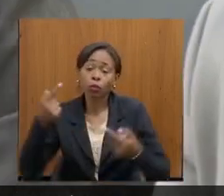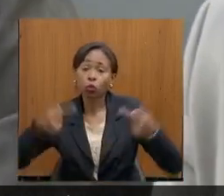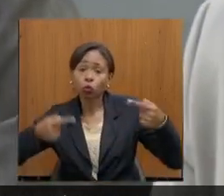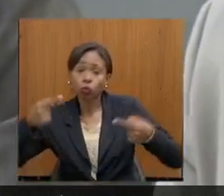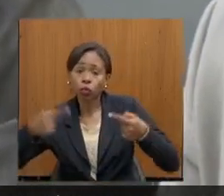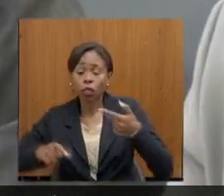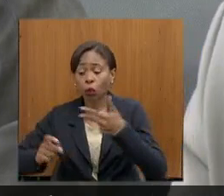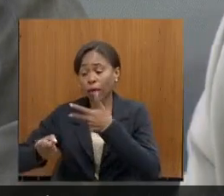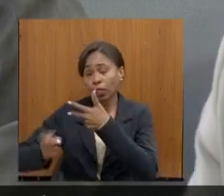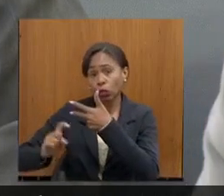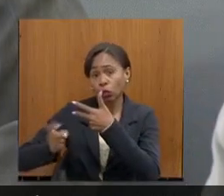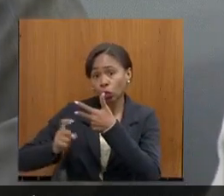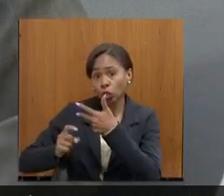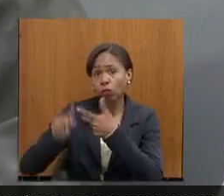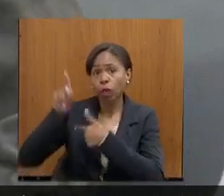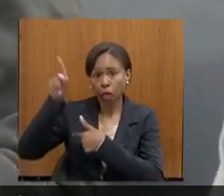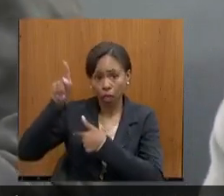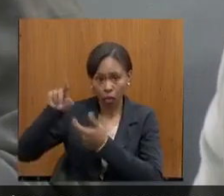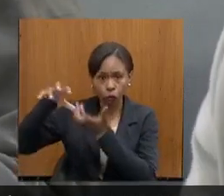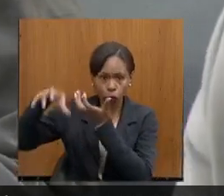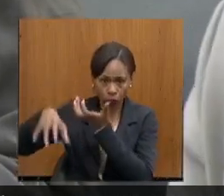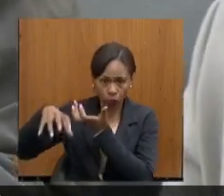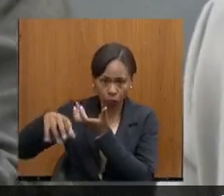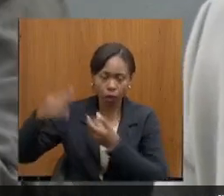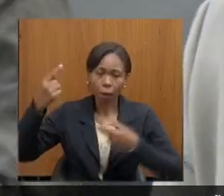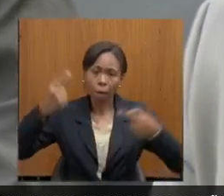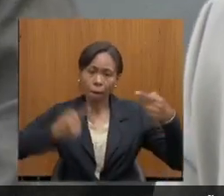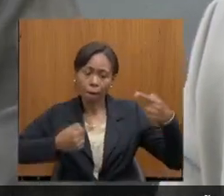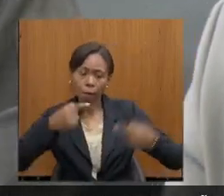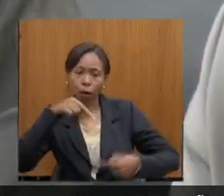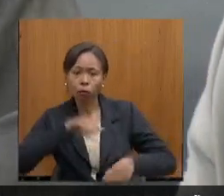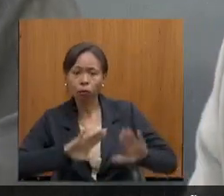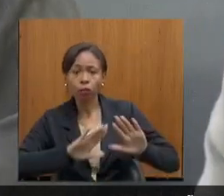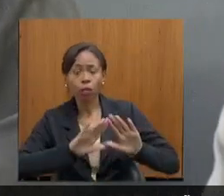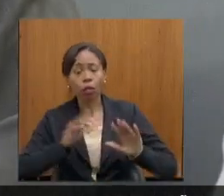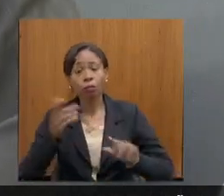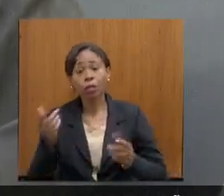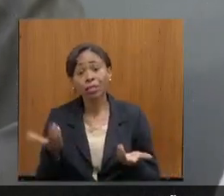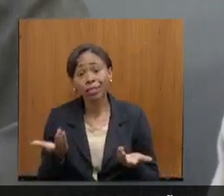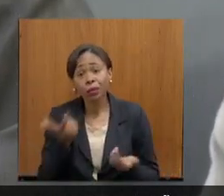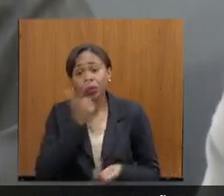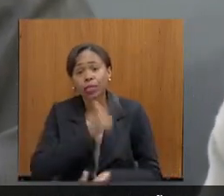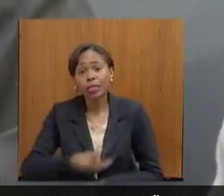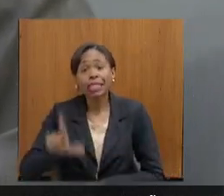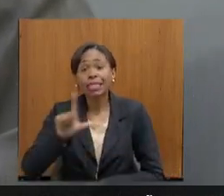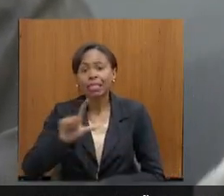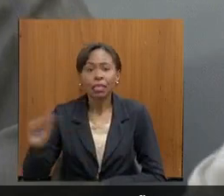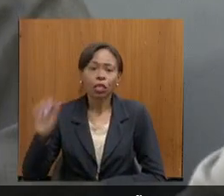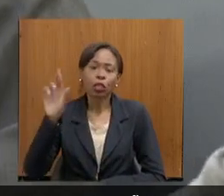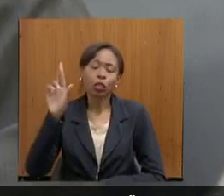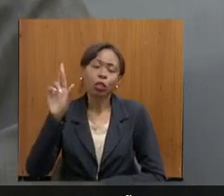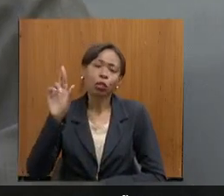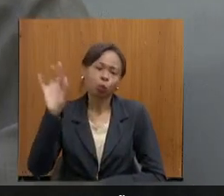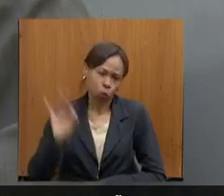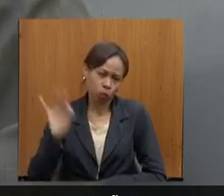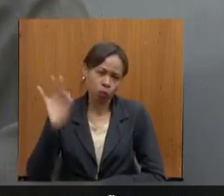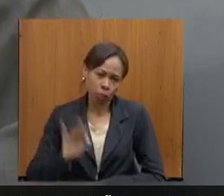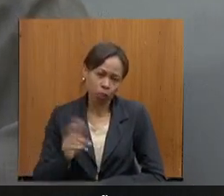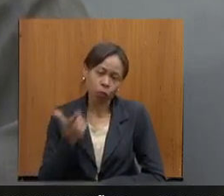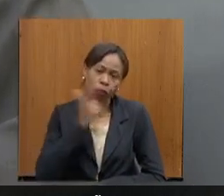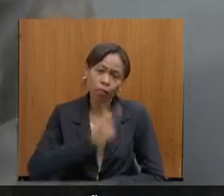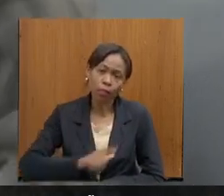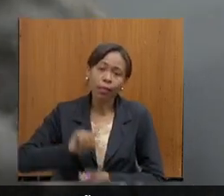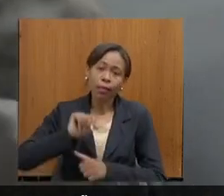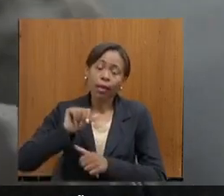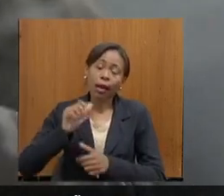com o Executivo né no congresso nacional para que a gente poder possa ter o direito de renovar 100% as concessões está em discussão